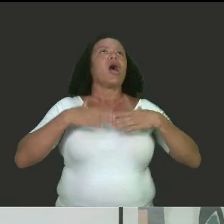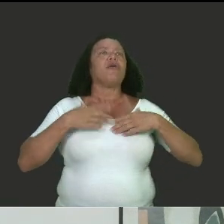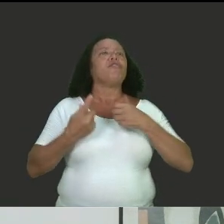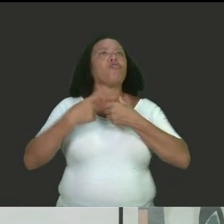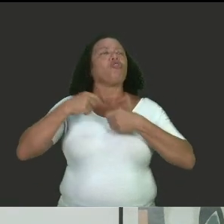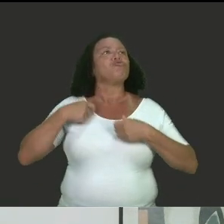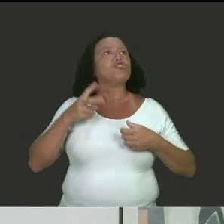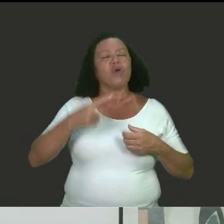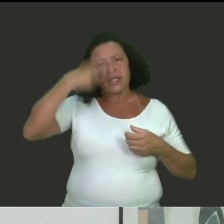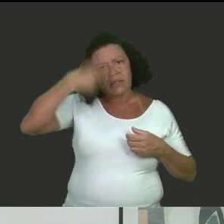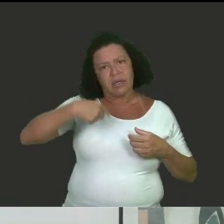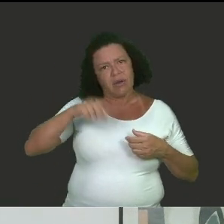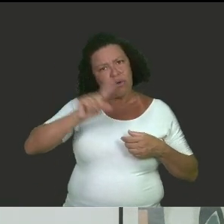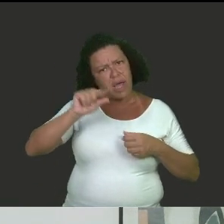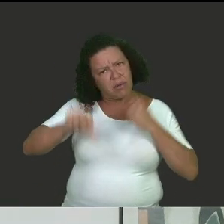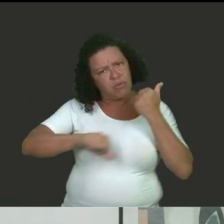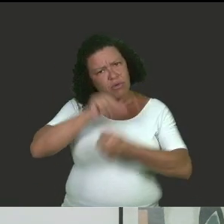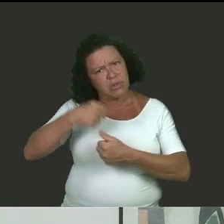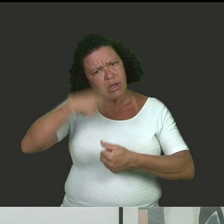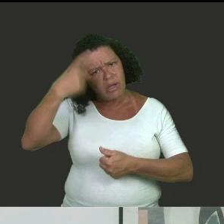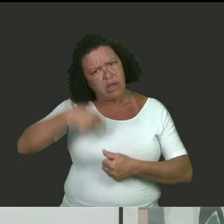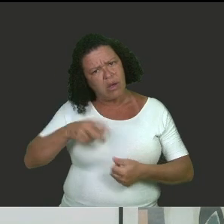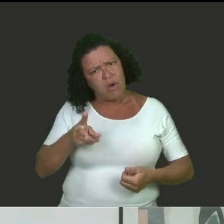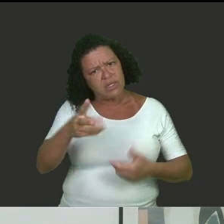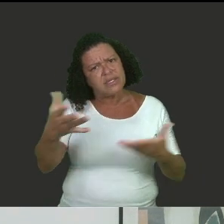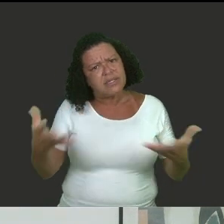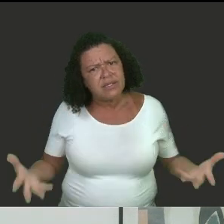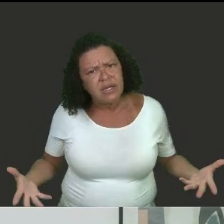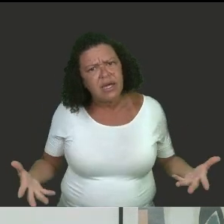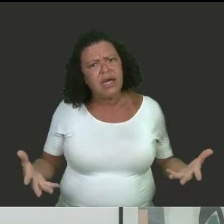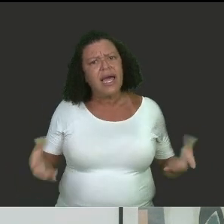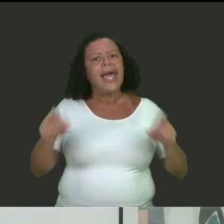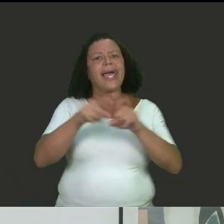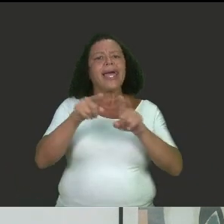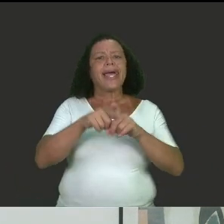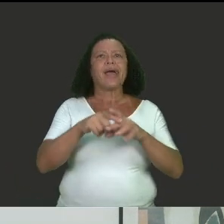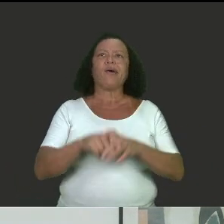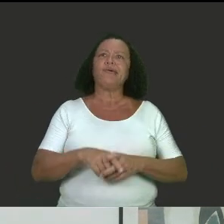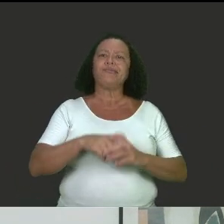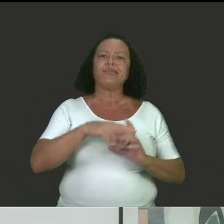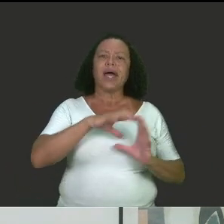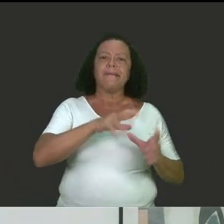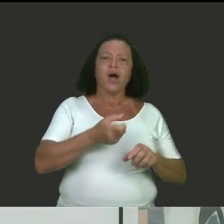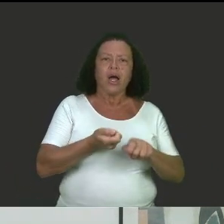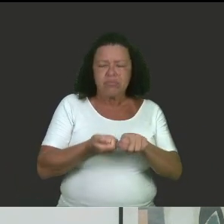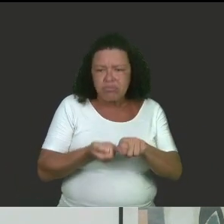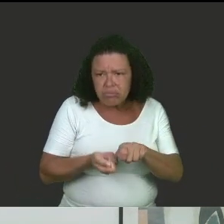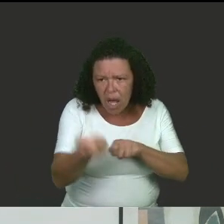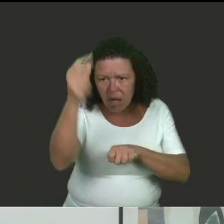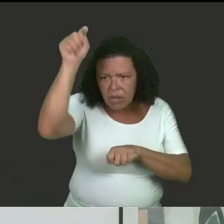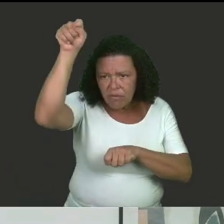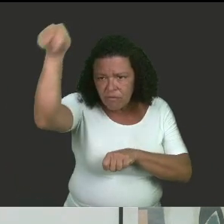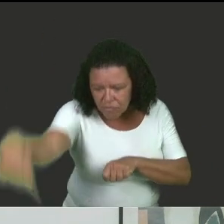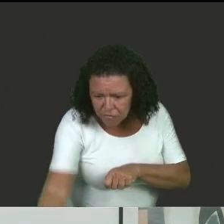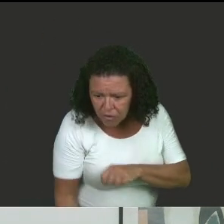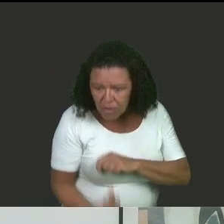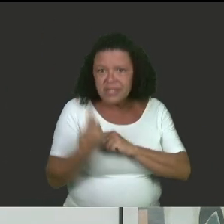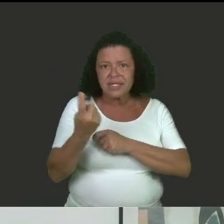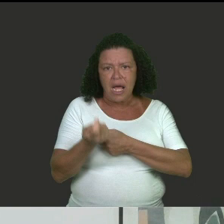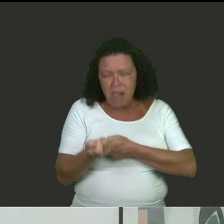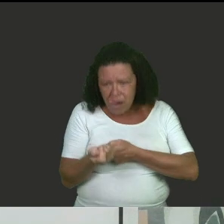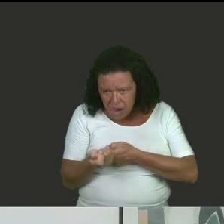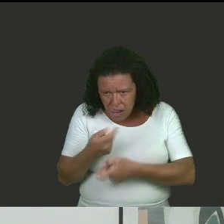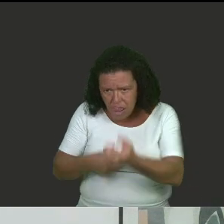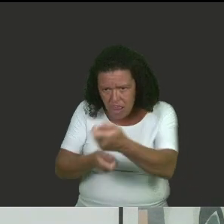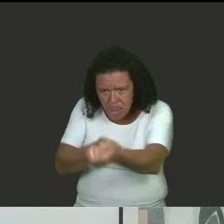não quer retornar ao estado anterior, porque senão é igual a bola na mesa de sinuca, cai dentro da caçapa. Se a gente não aumentar